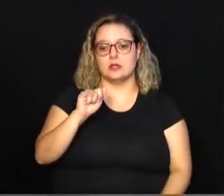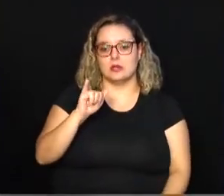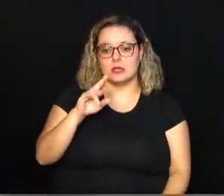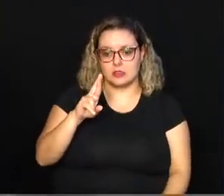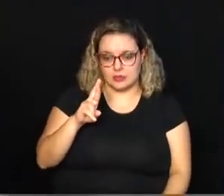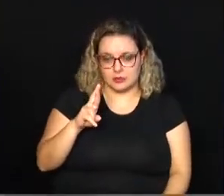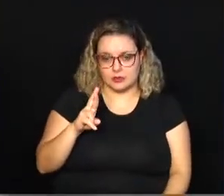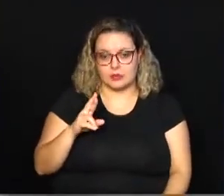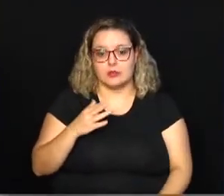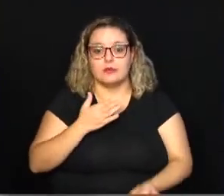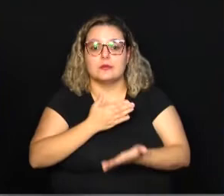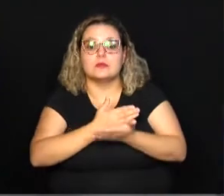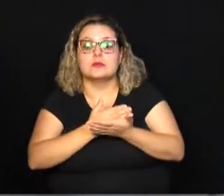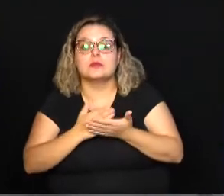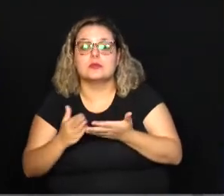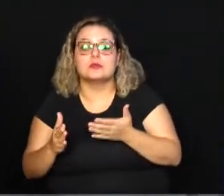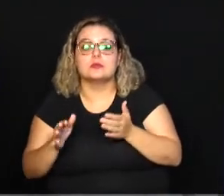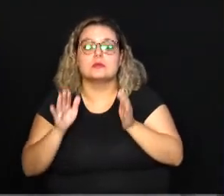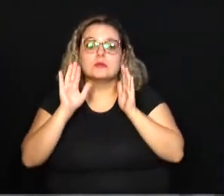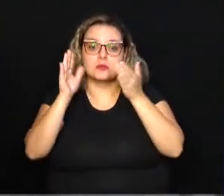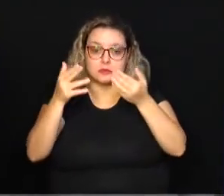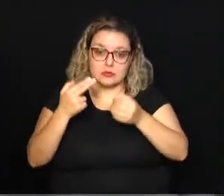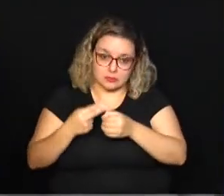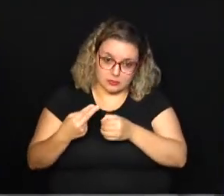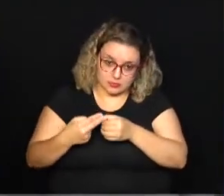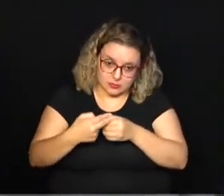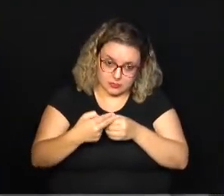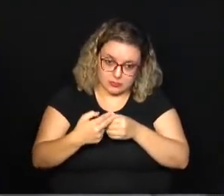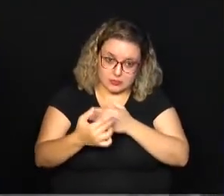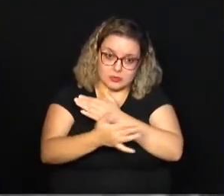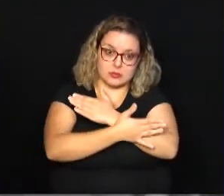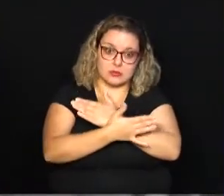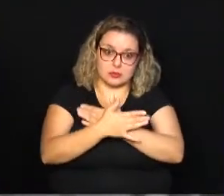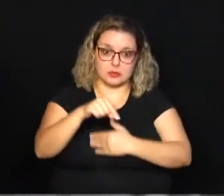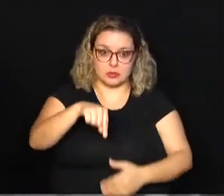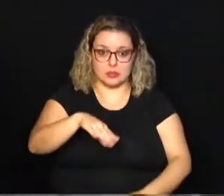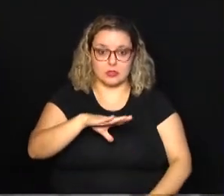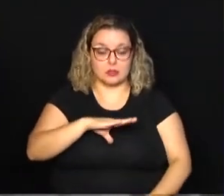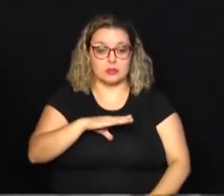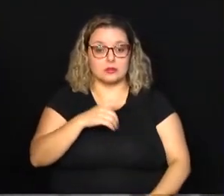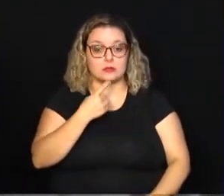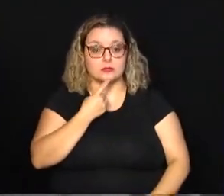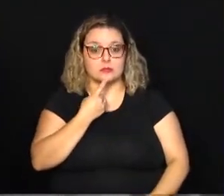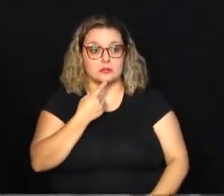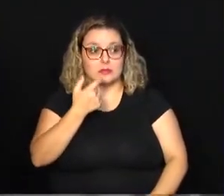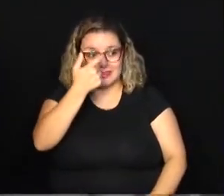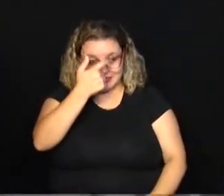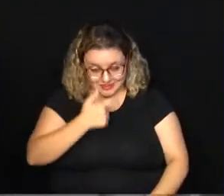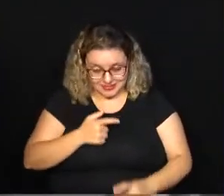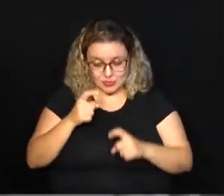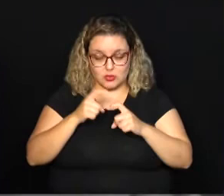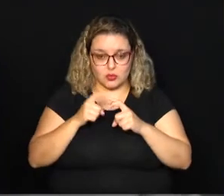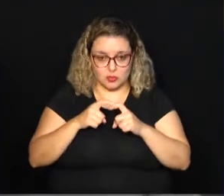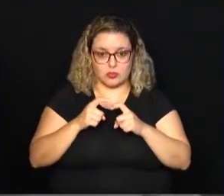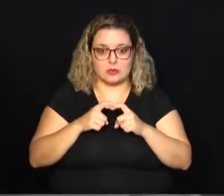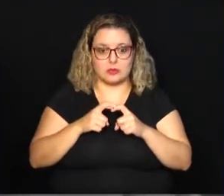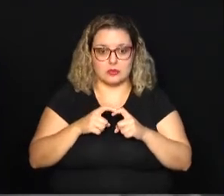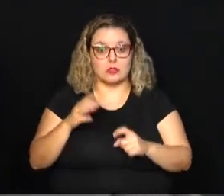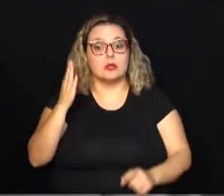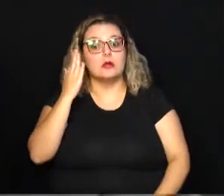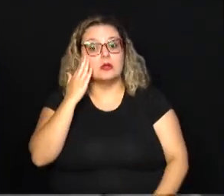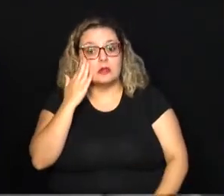vamos começar a direcionar para a Unicamp para nos auxiliar aqui em Campinas. Mas eu, como médico, clinicamente, eu sei que ela